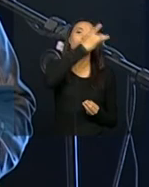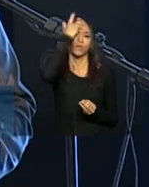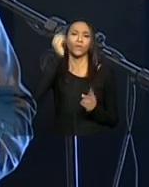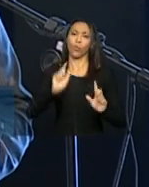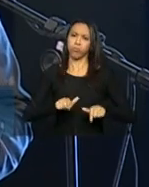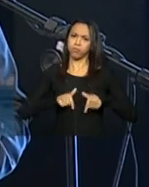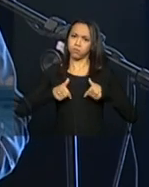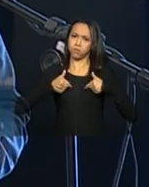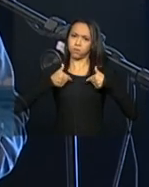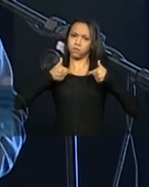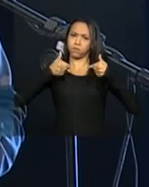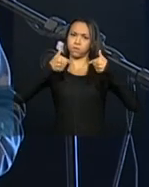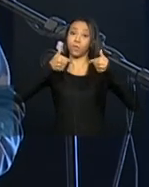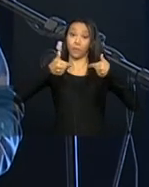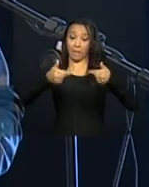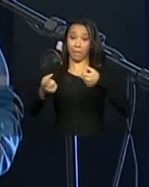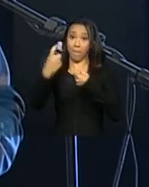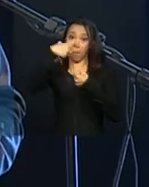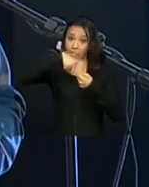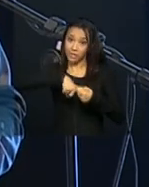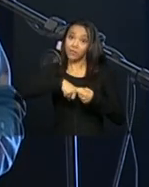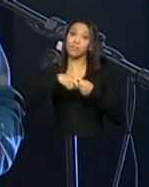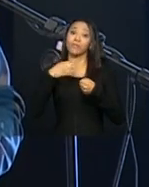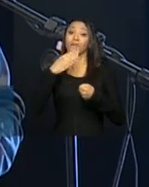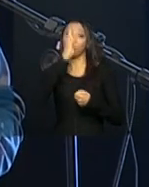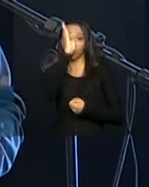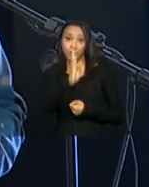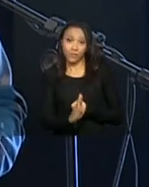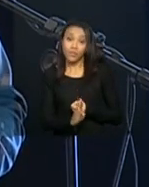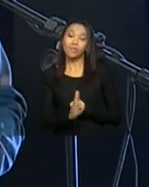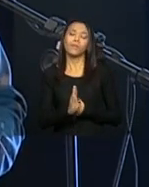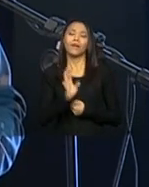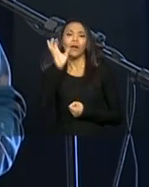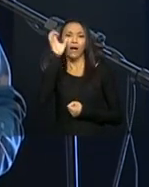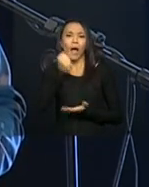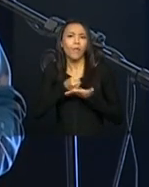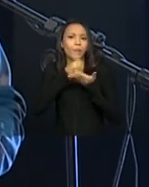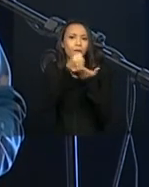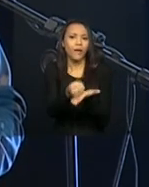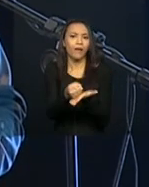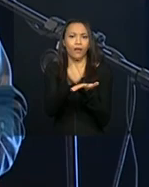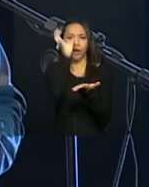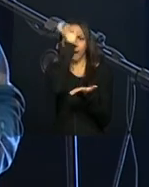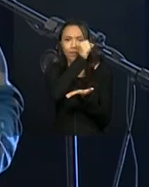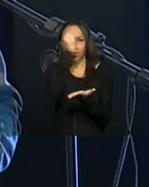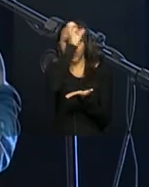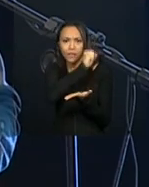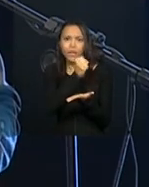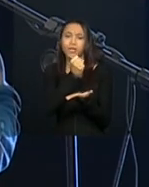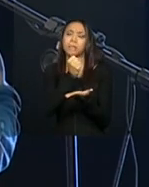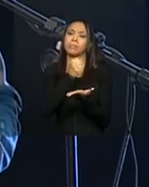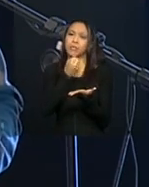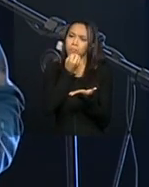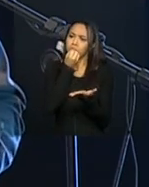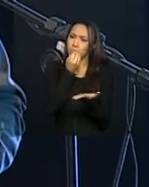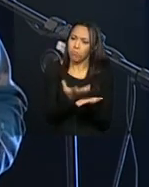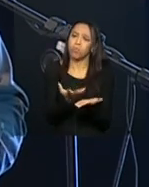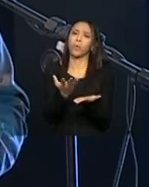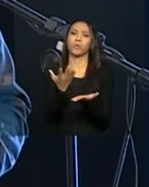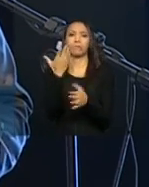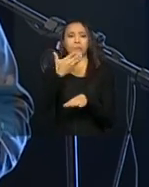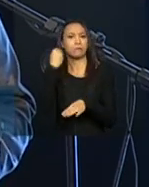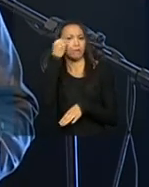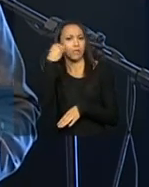continuar a parceira como o Brasil, apoiar, aprender e intercambiar as boas práticas.